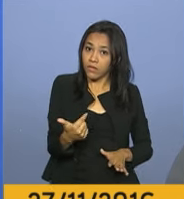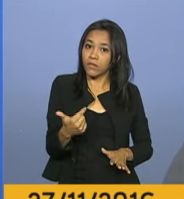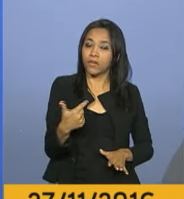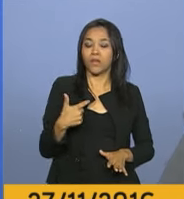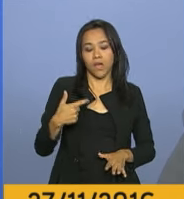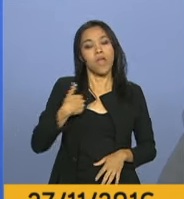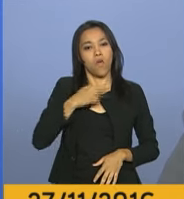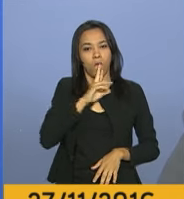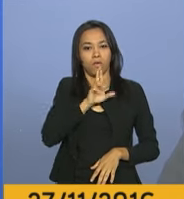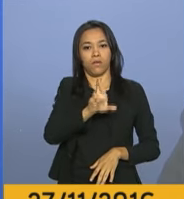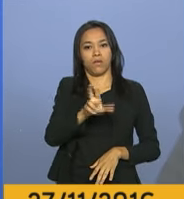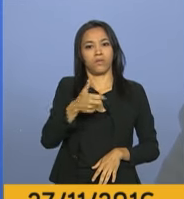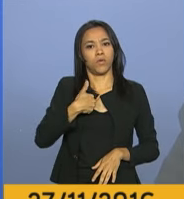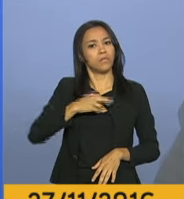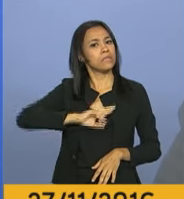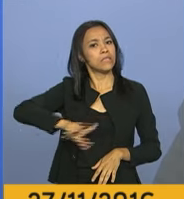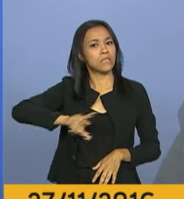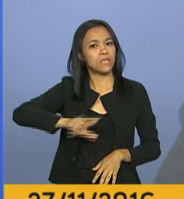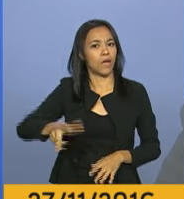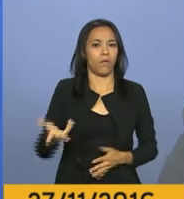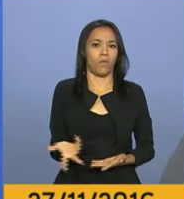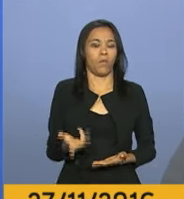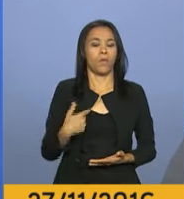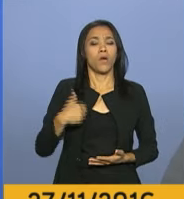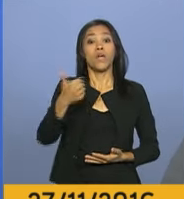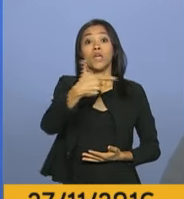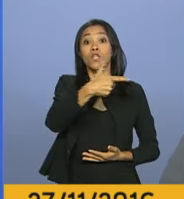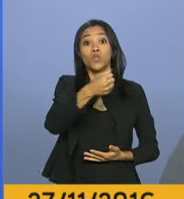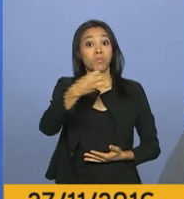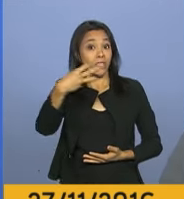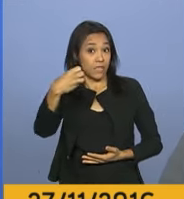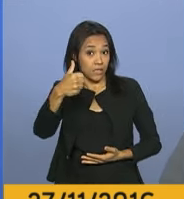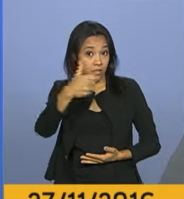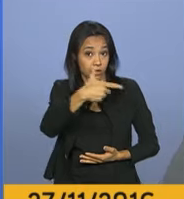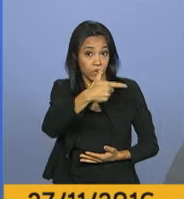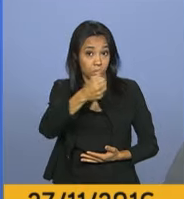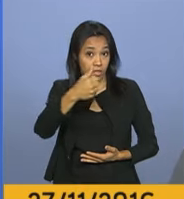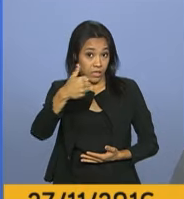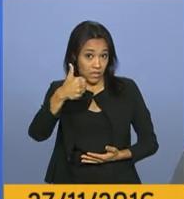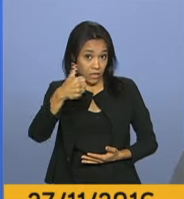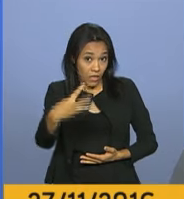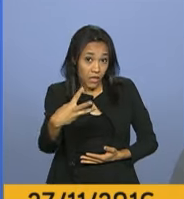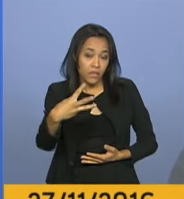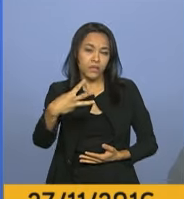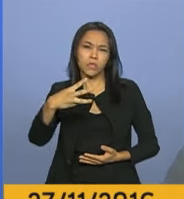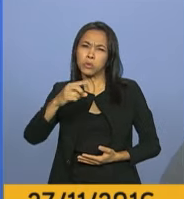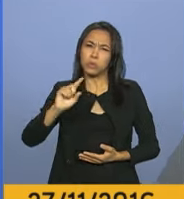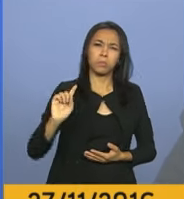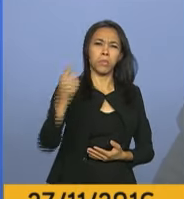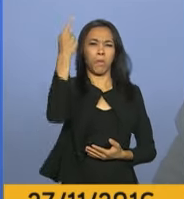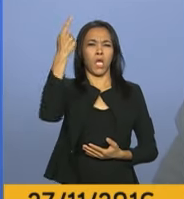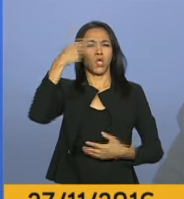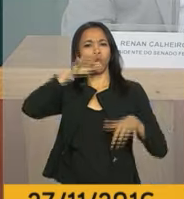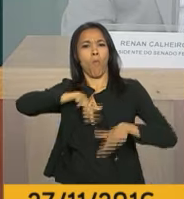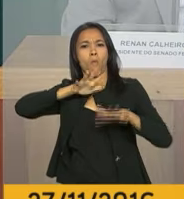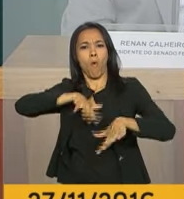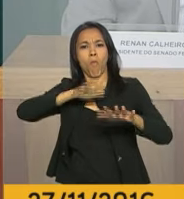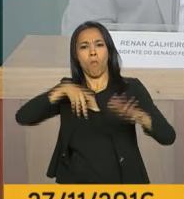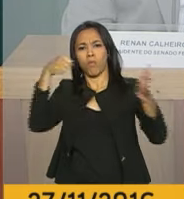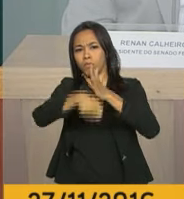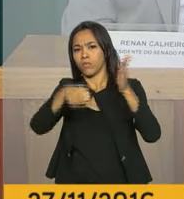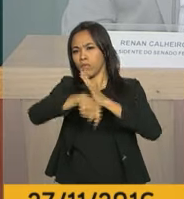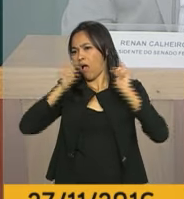eu. Não. Em 2013, quando se deu um dos primeiros movimentos de rua,